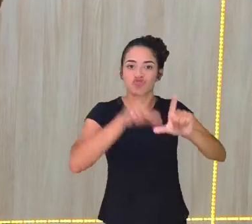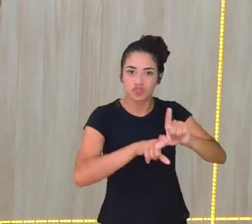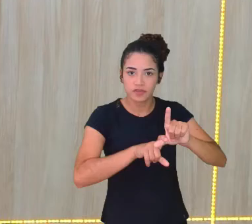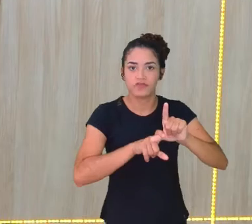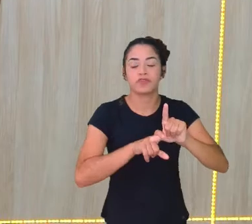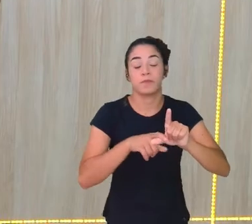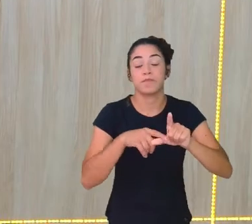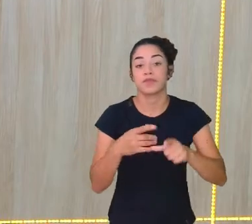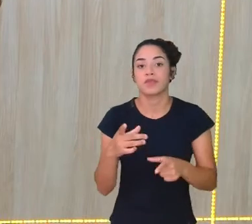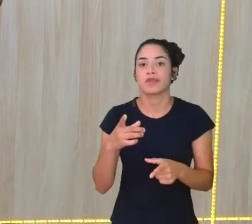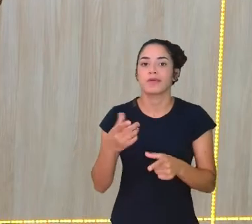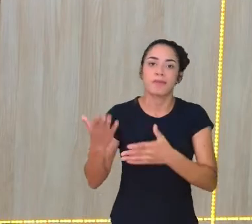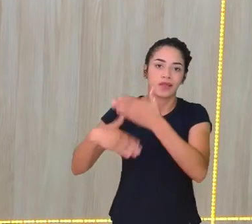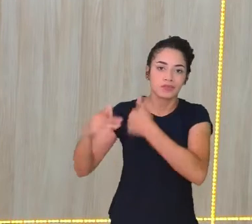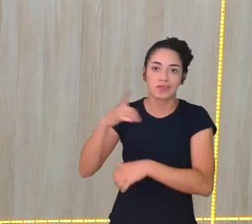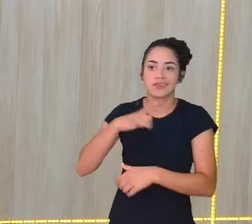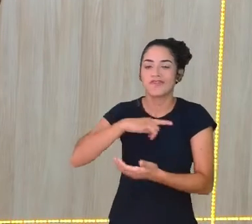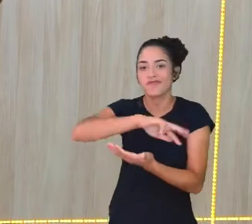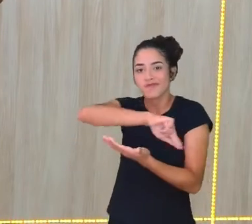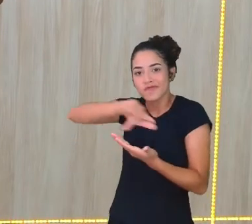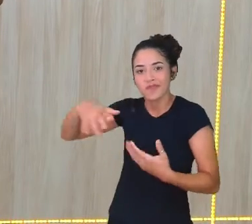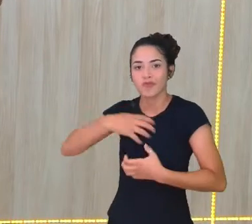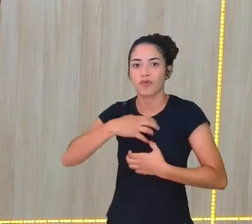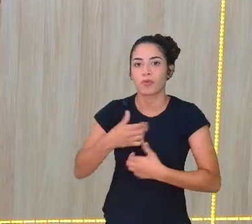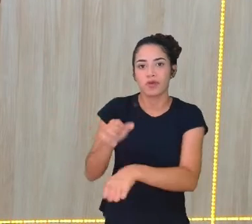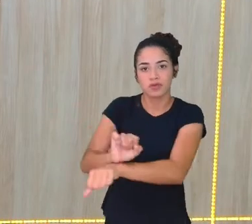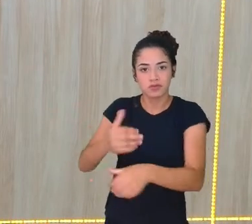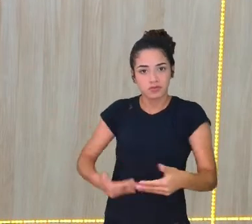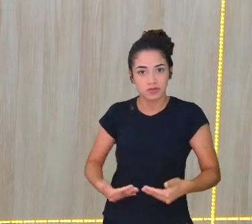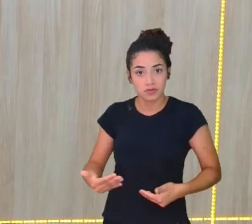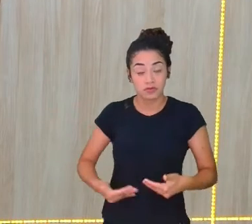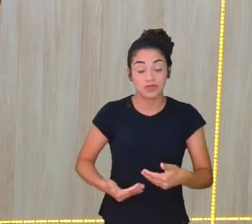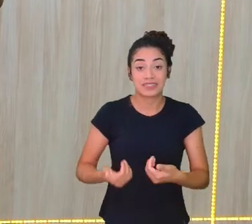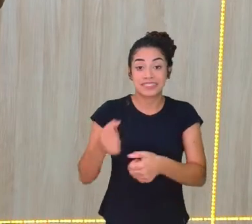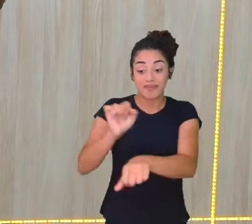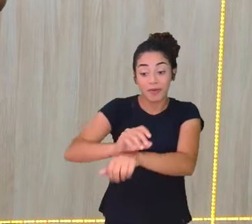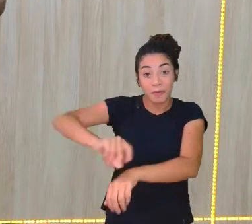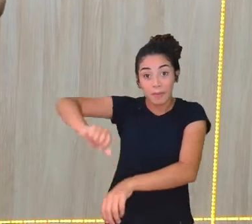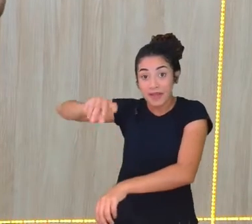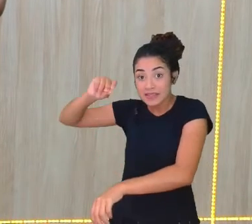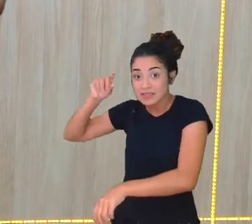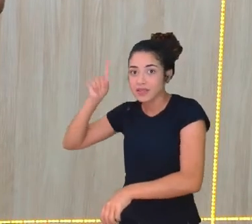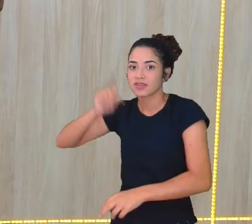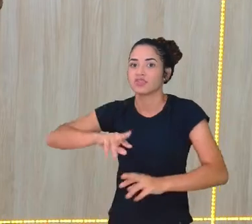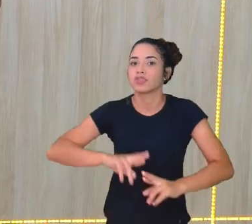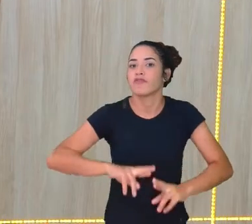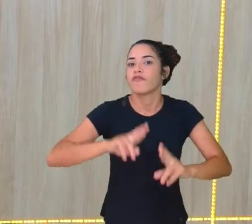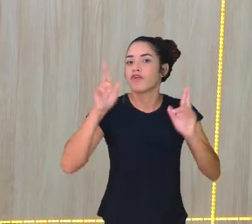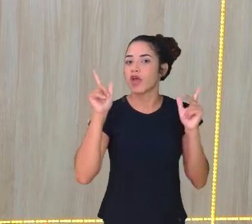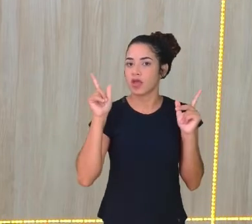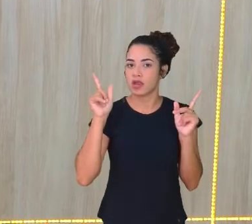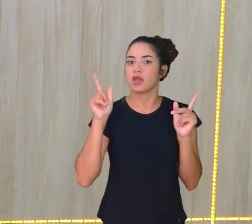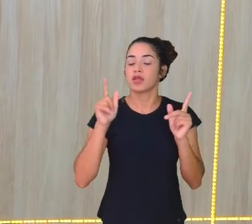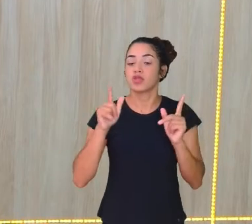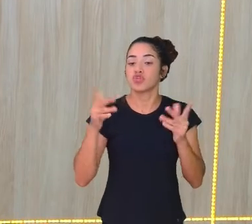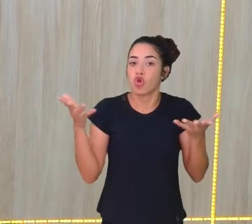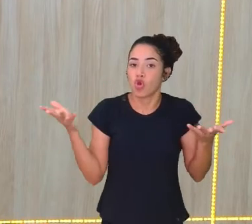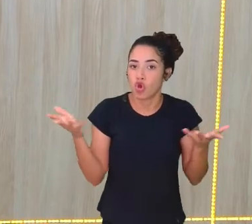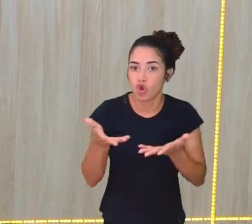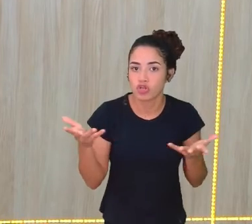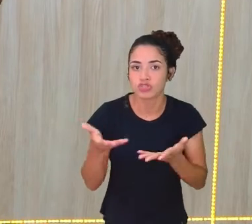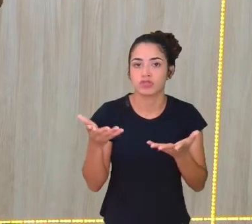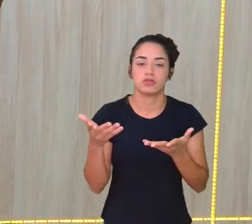de escravidão. Vale lembrar, a escravidão no mundo antigo ela é diferente da escravidão do mundo